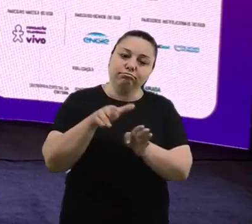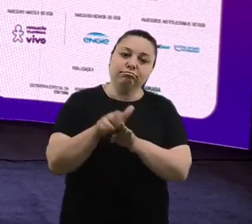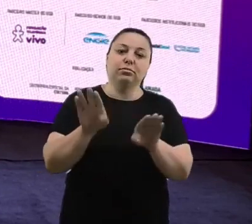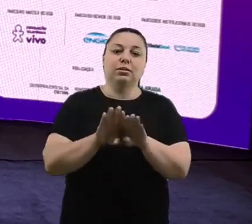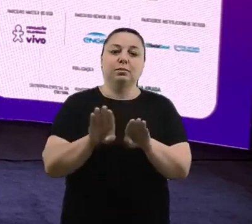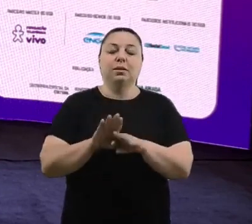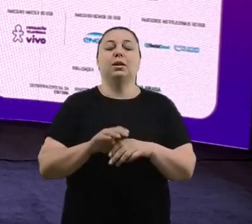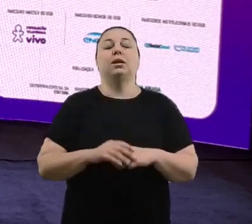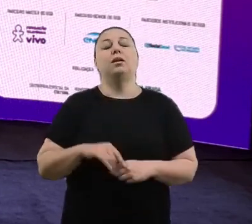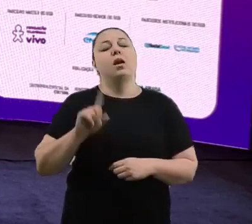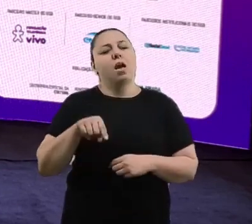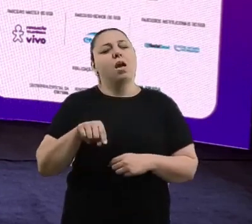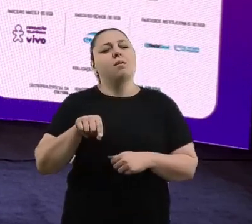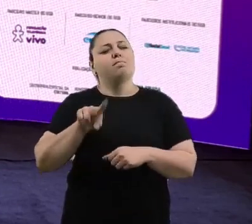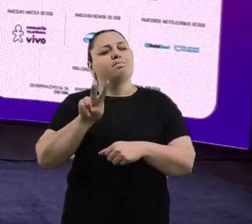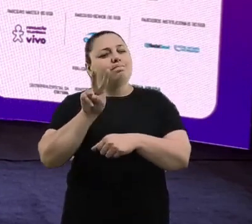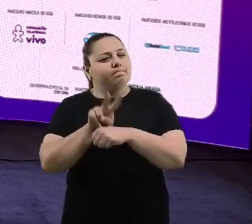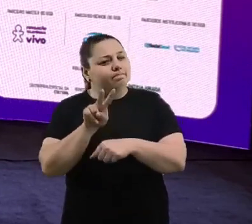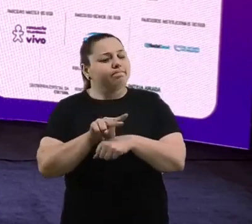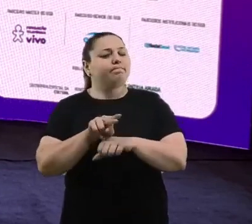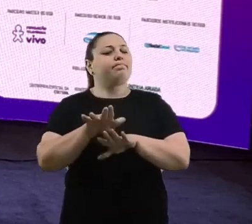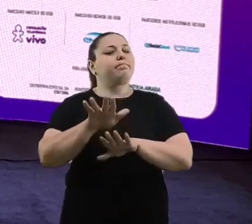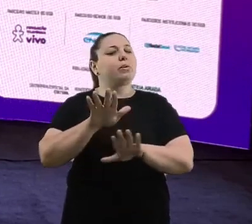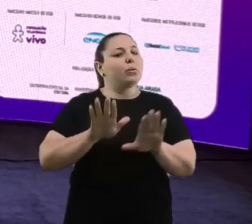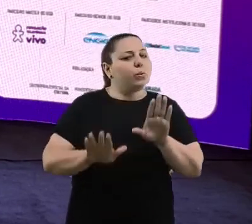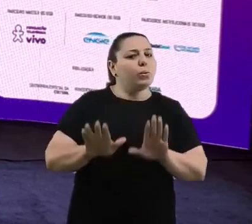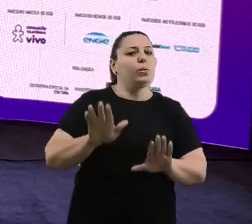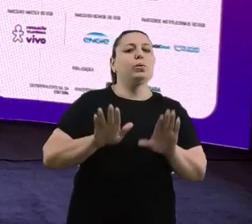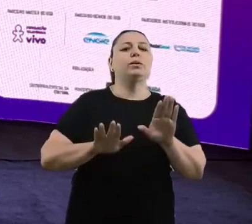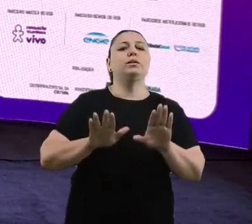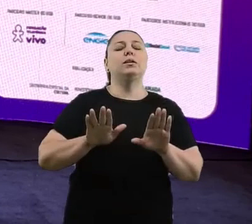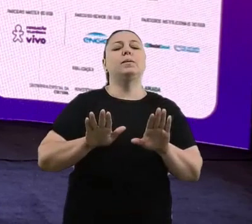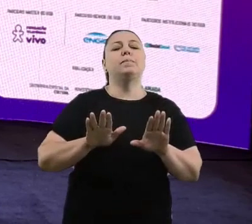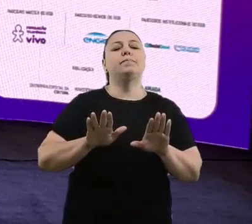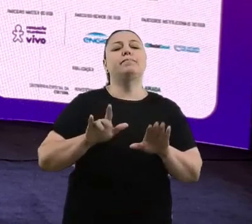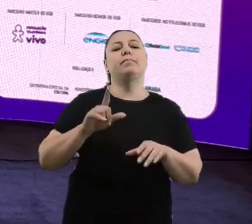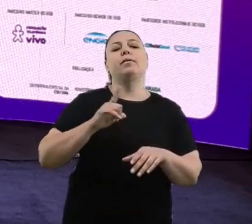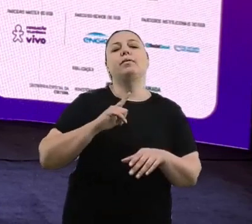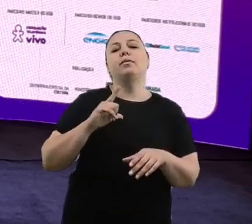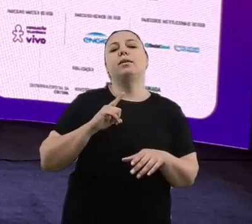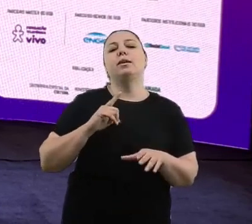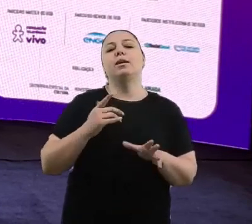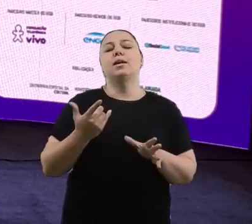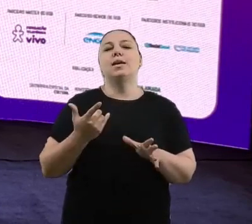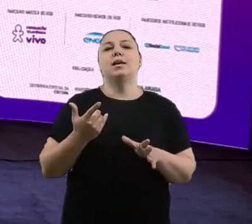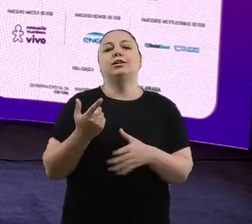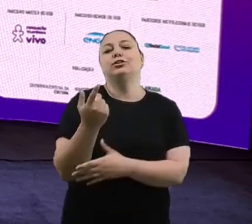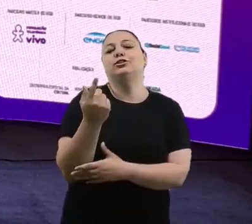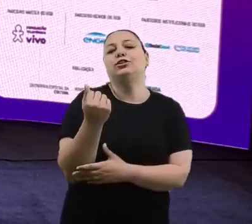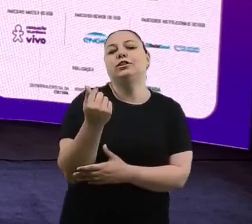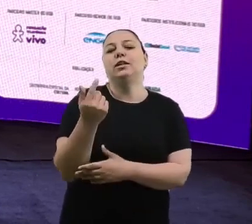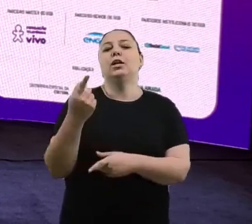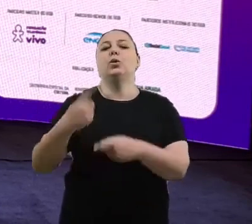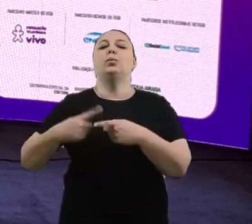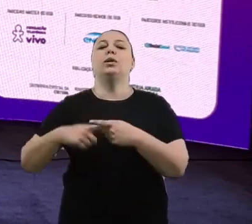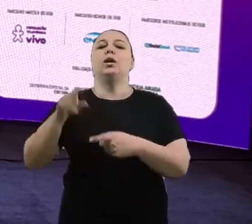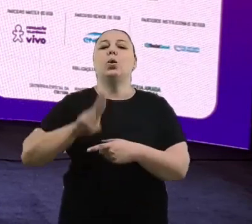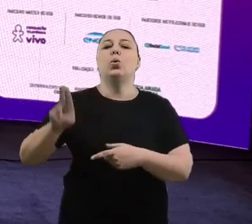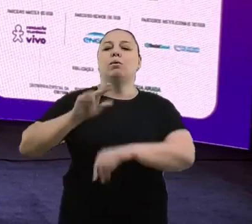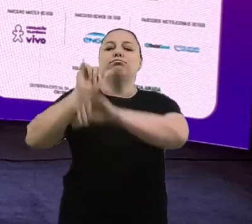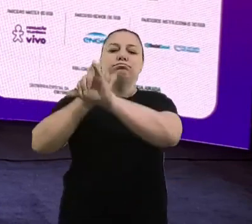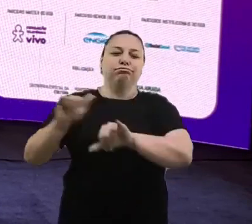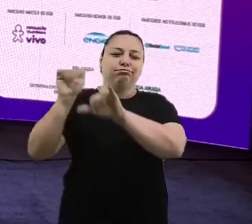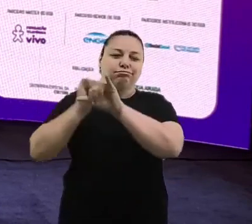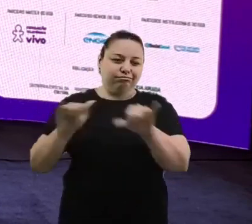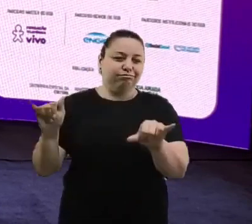com aplicativos que eles se monetizam através de propaganda. Esses aplicativos, eles